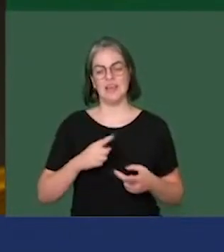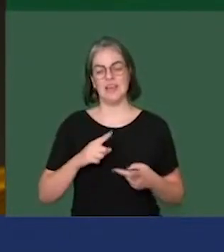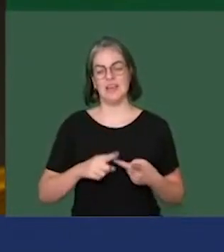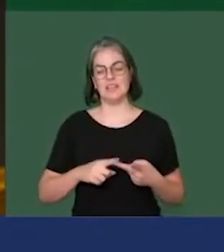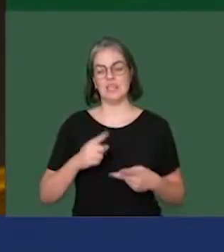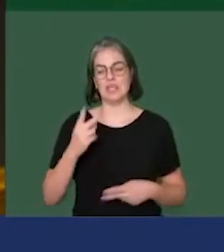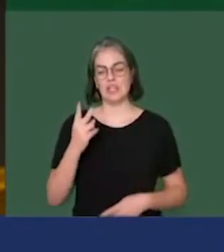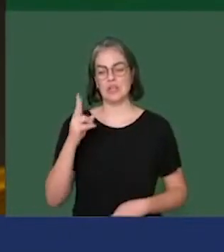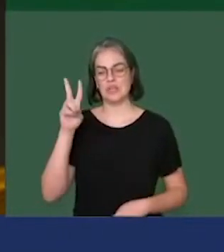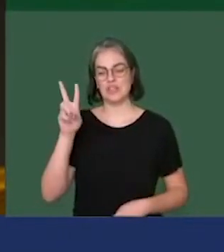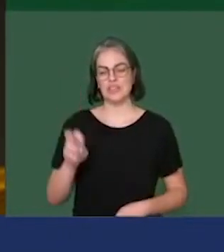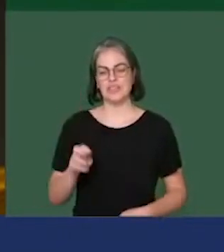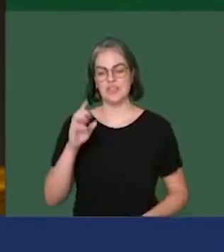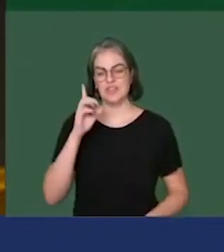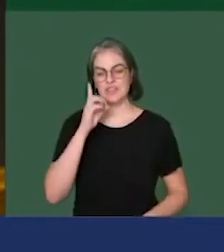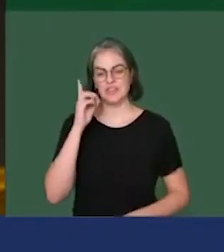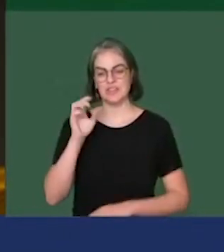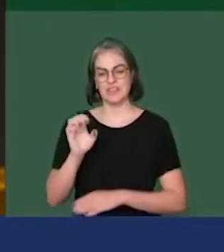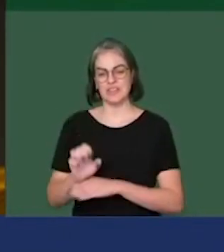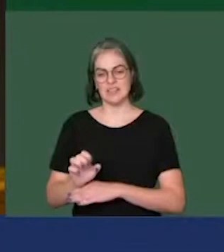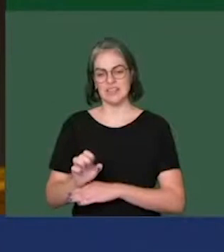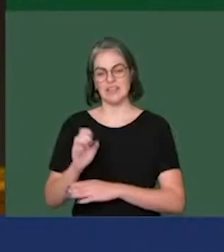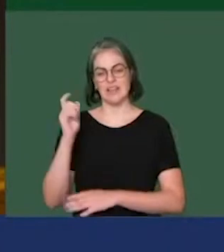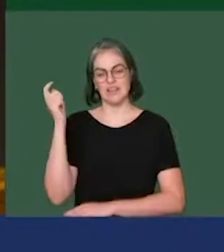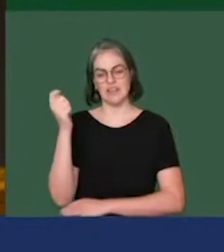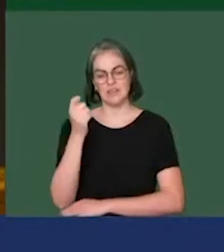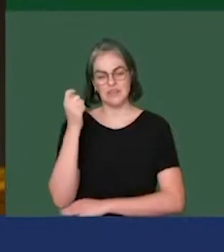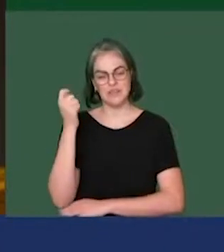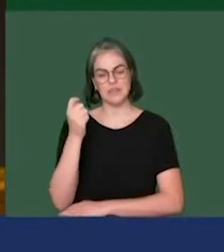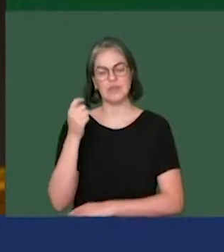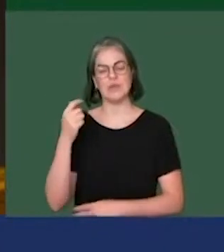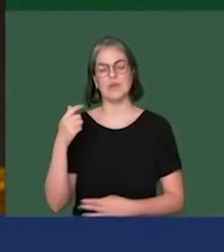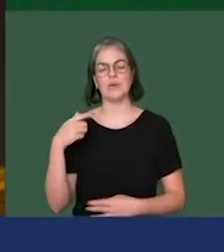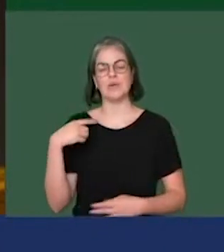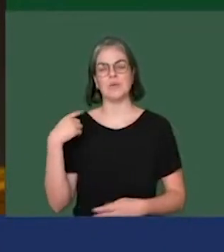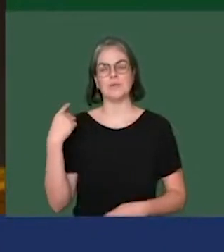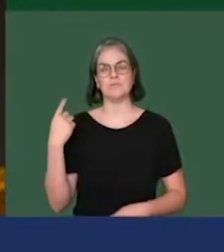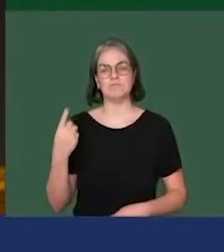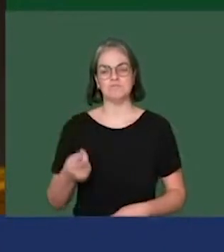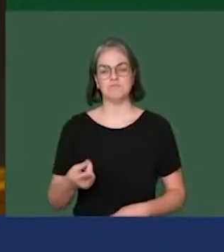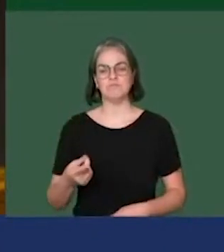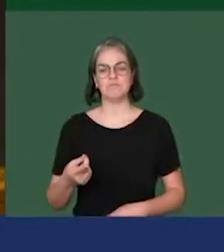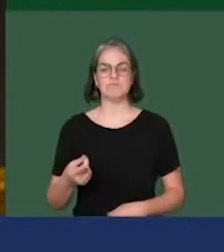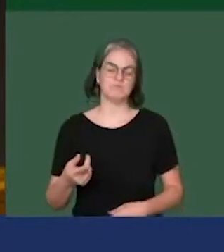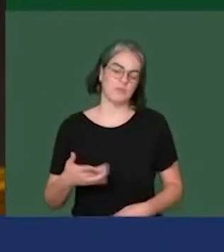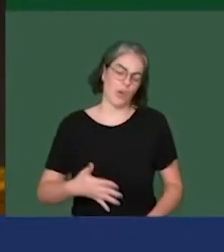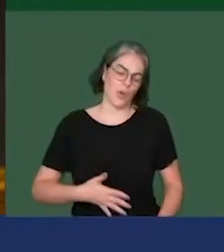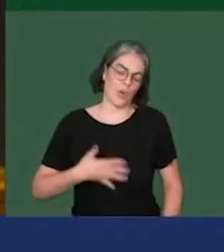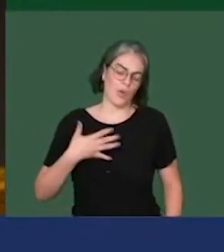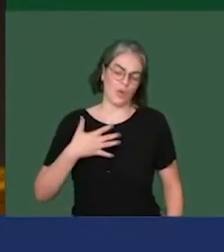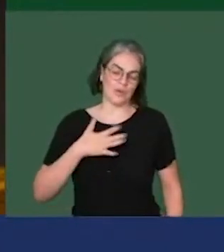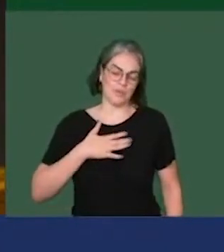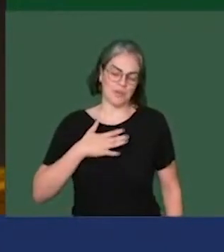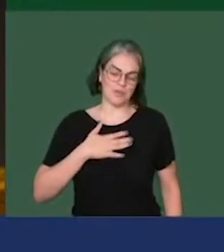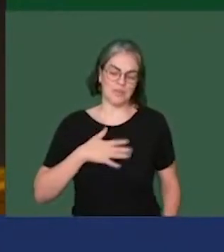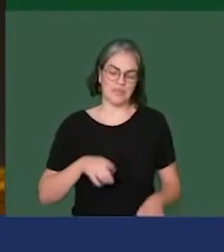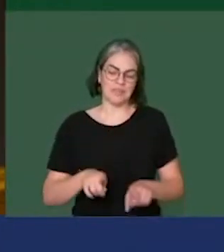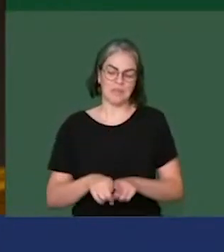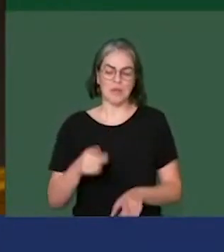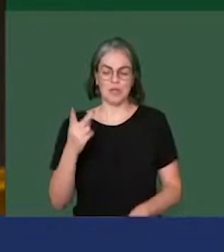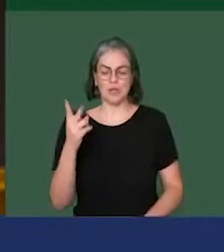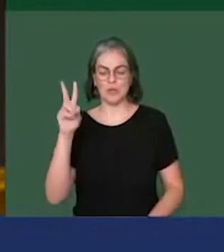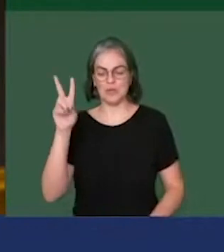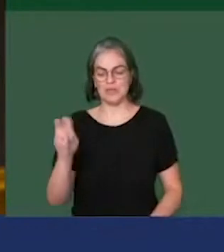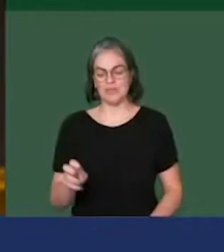2 vezes deputado estadual no Rio Grande do Sul e, para minha honra e orgulho, 2 vezes prefeito de Passo